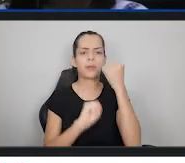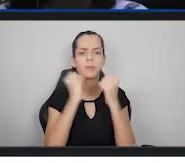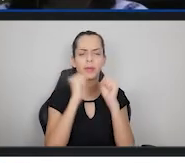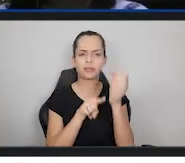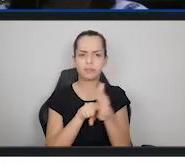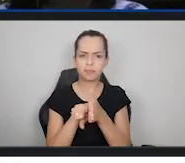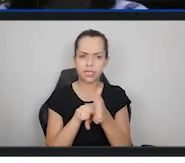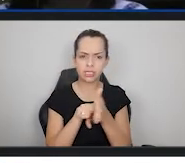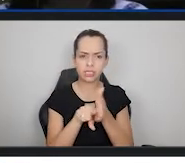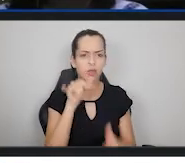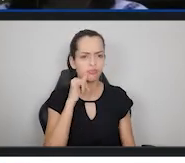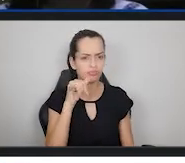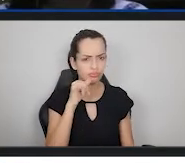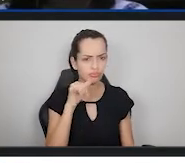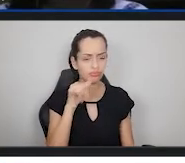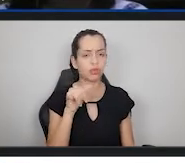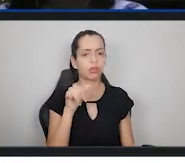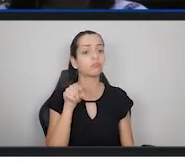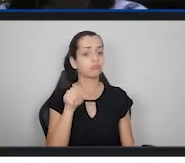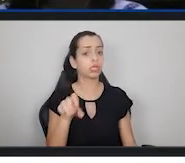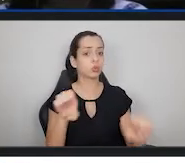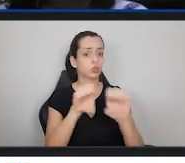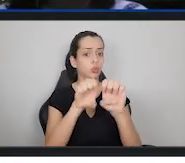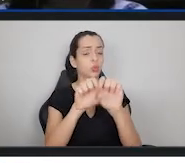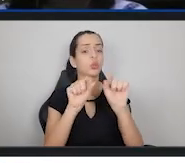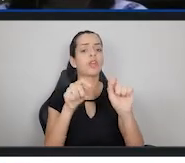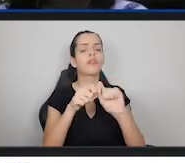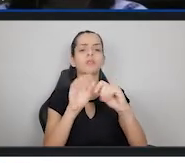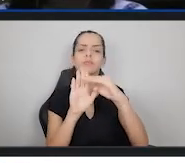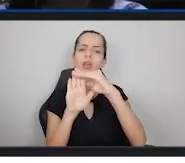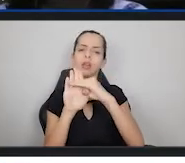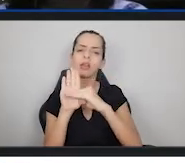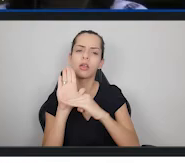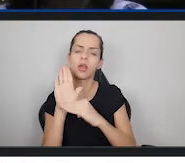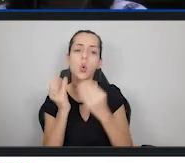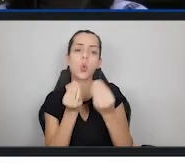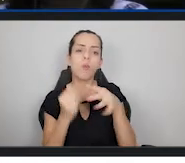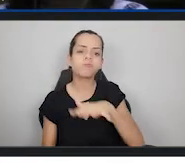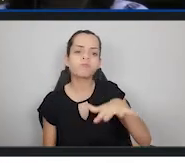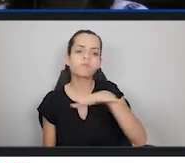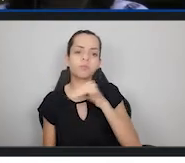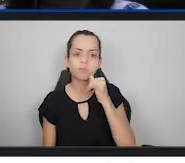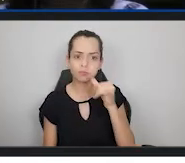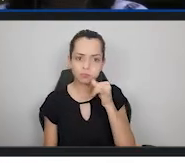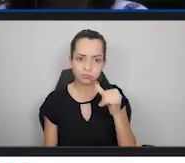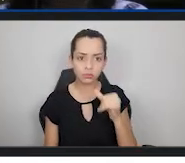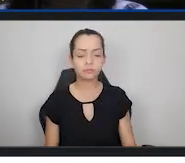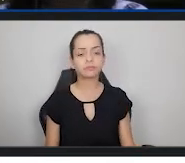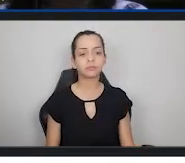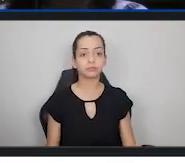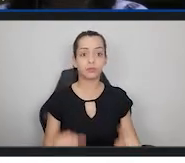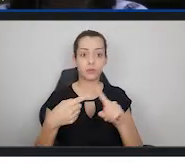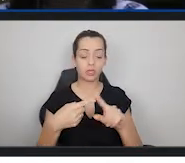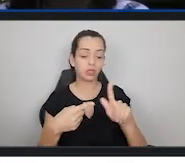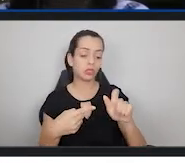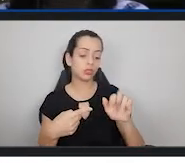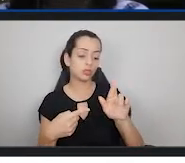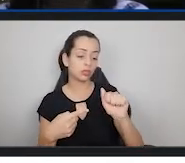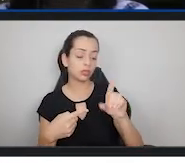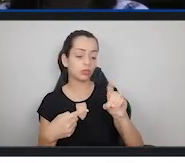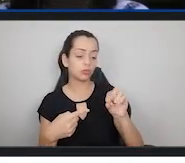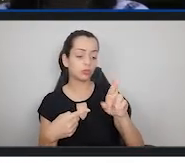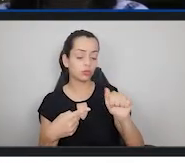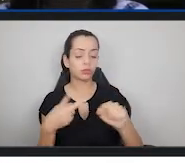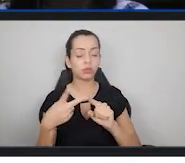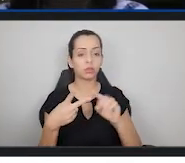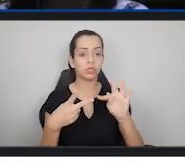interessante e importante é a empresa de pesquisa energética, que surgiu com essa estruturação também, que faz o planejamento do setor elétrico.